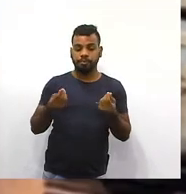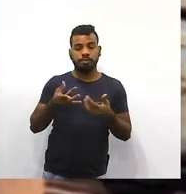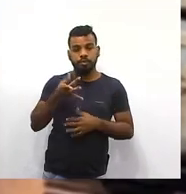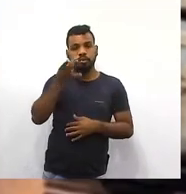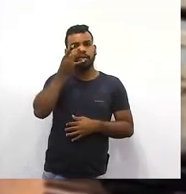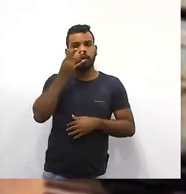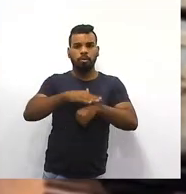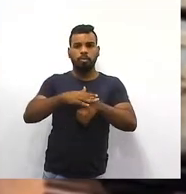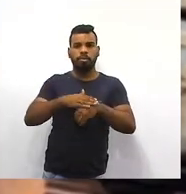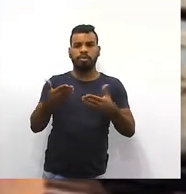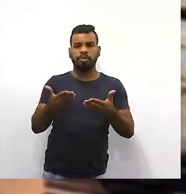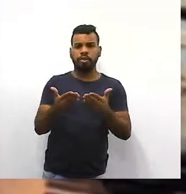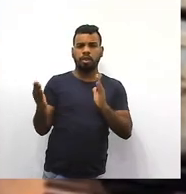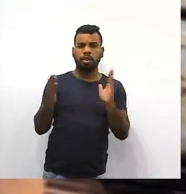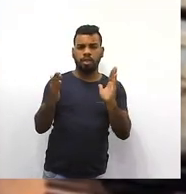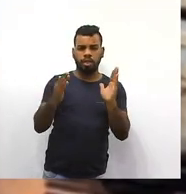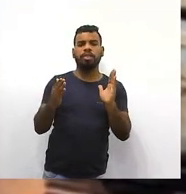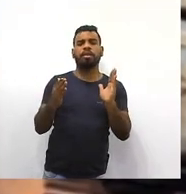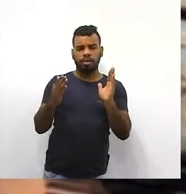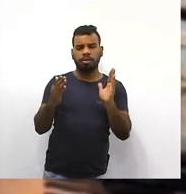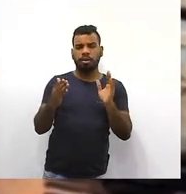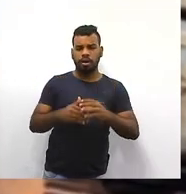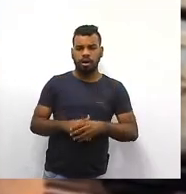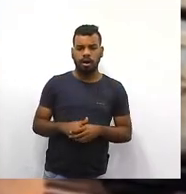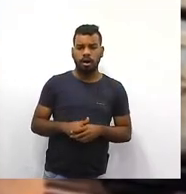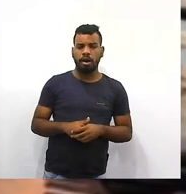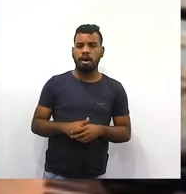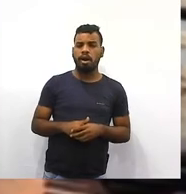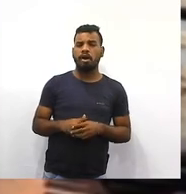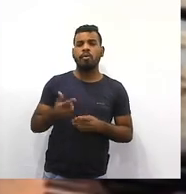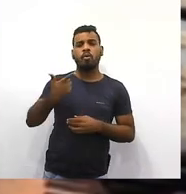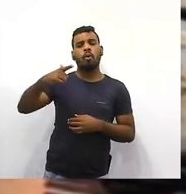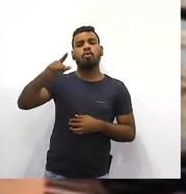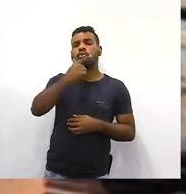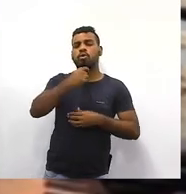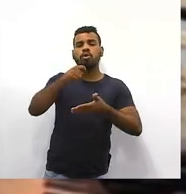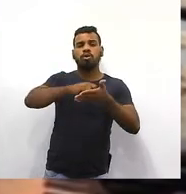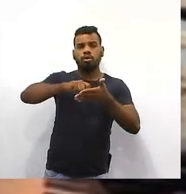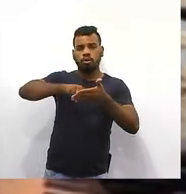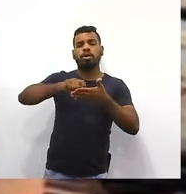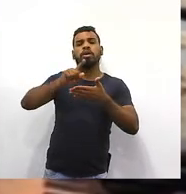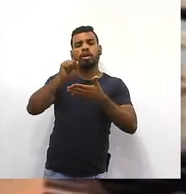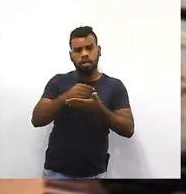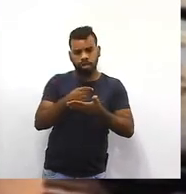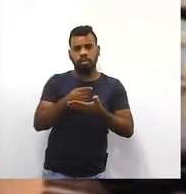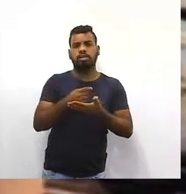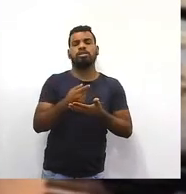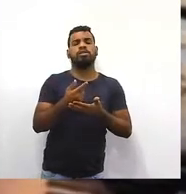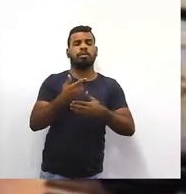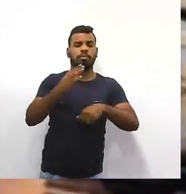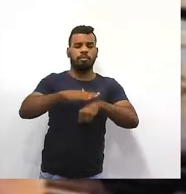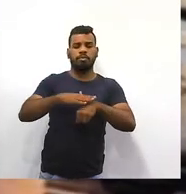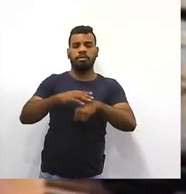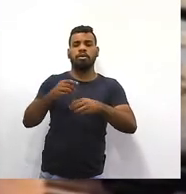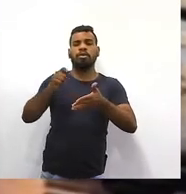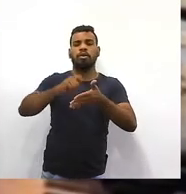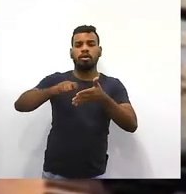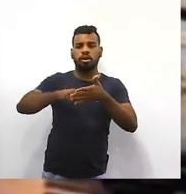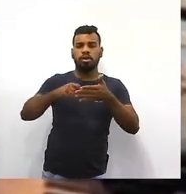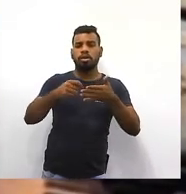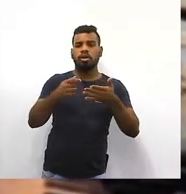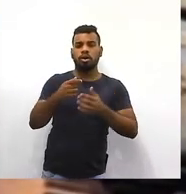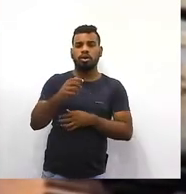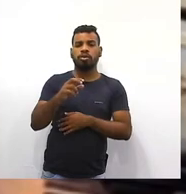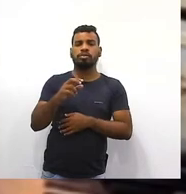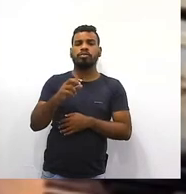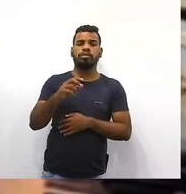neste momento, em paralelo à obra de Guimarães Rosa. Um outro escritor que vai ser muito trabalhado nesse momento é o escritor Guimarães Rosa,